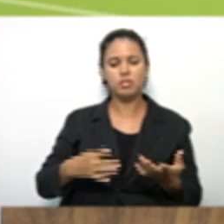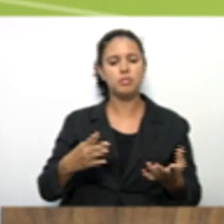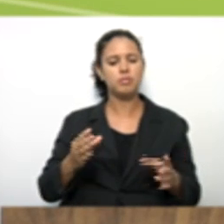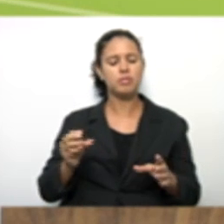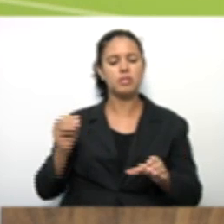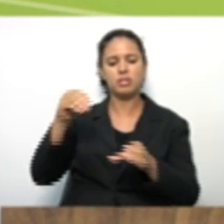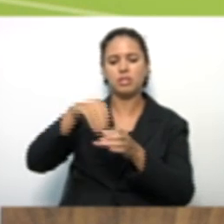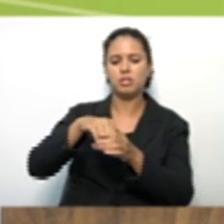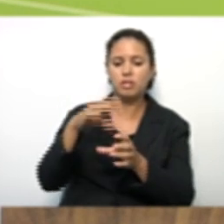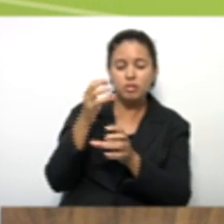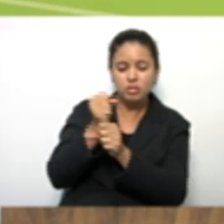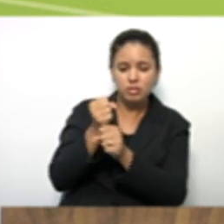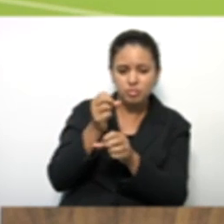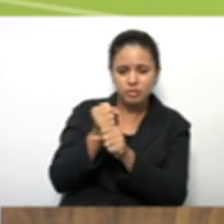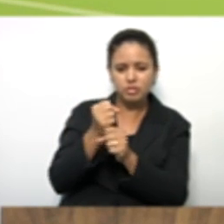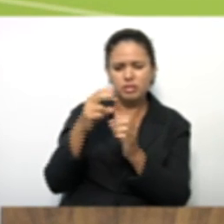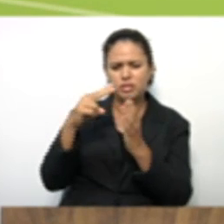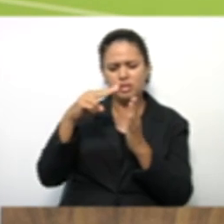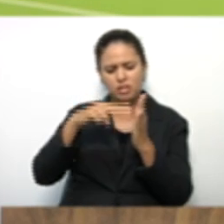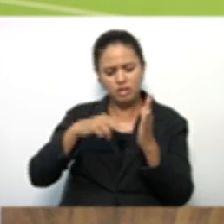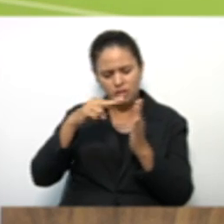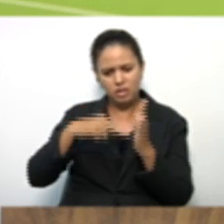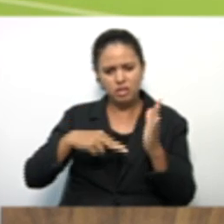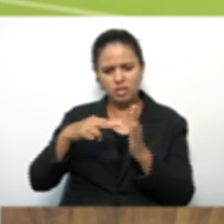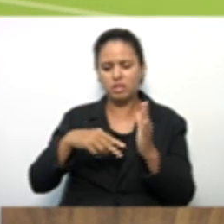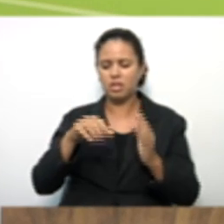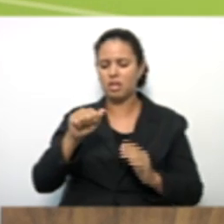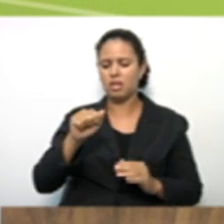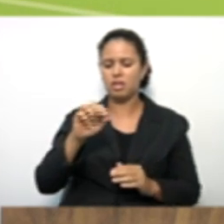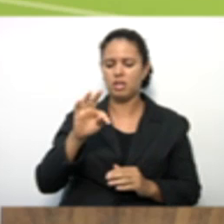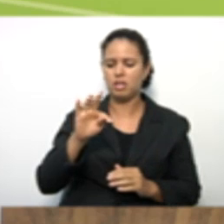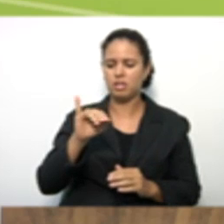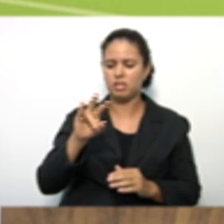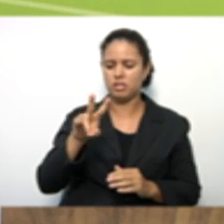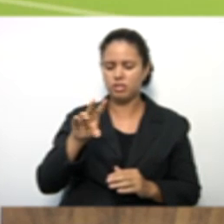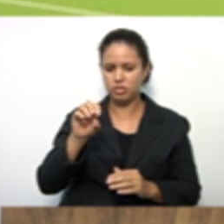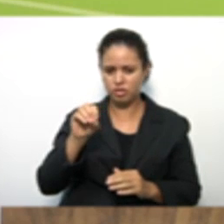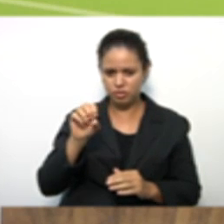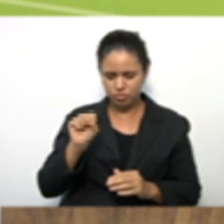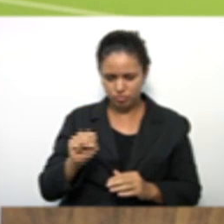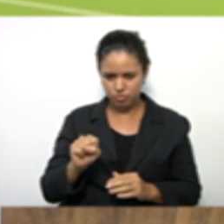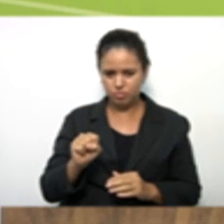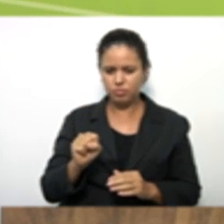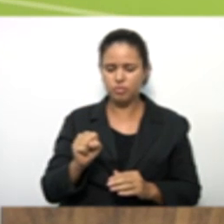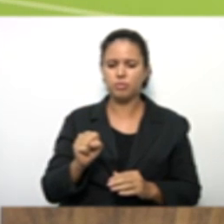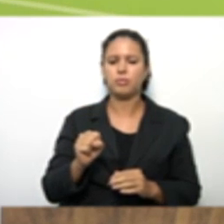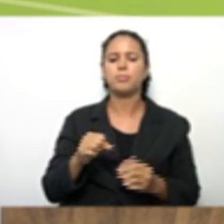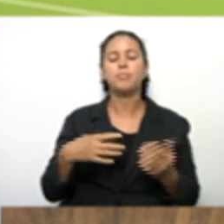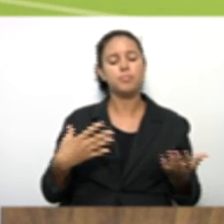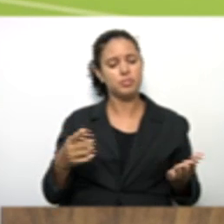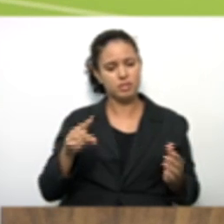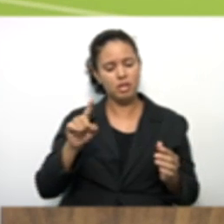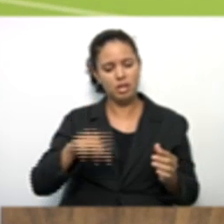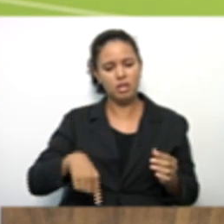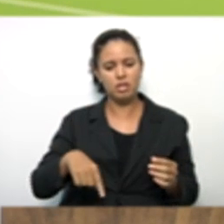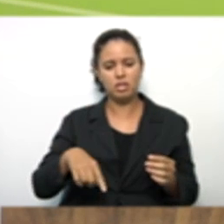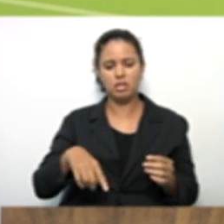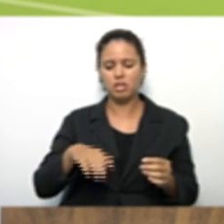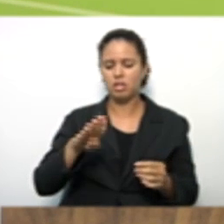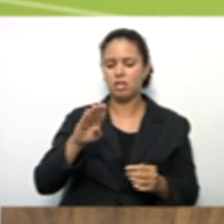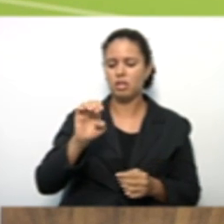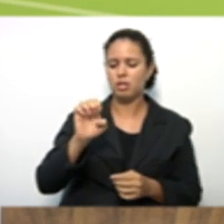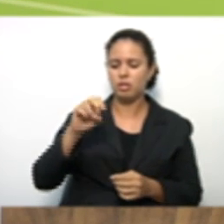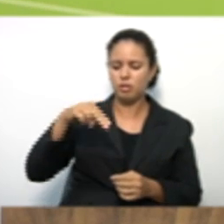quando você lê lá naquele balanço patrimonial, ativo, você equivala isso a bens e direito. E no